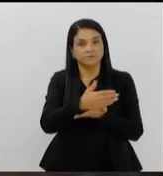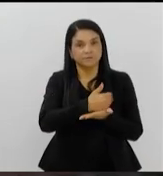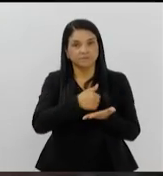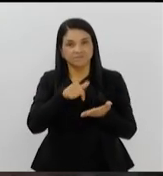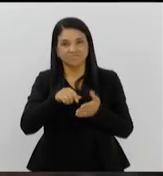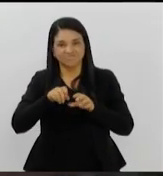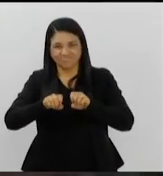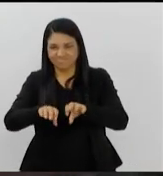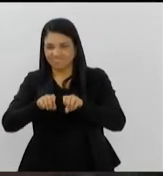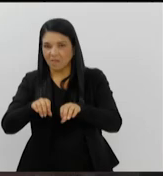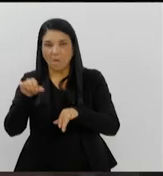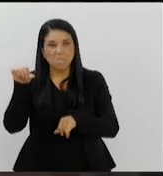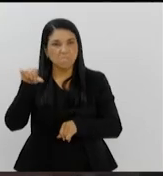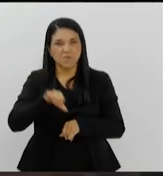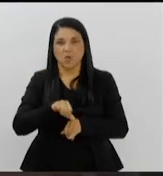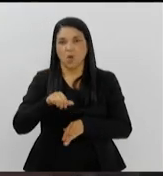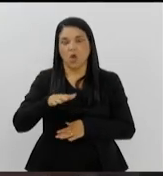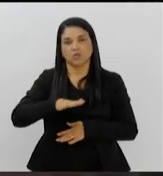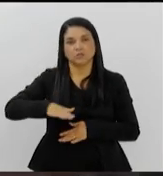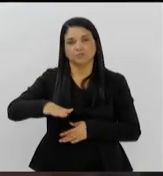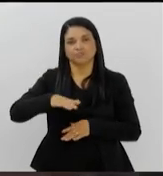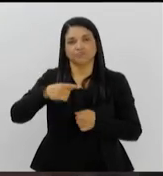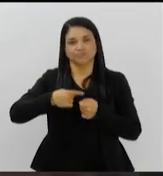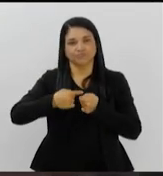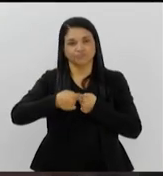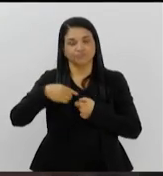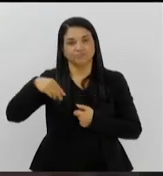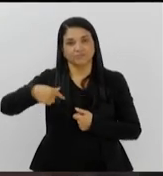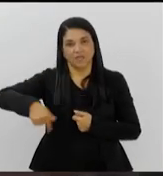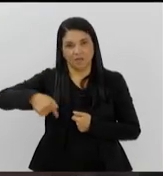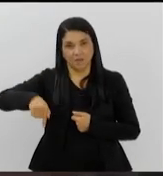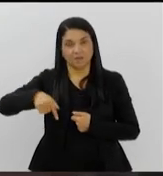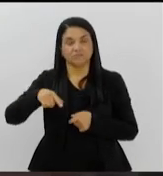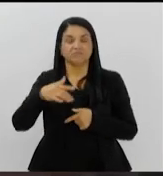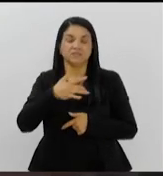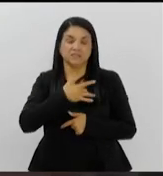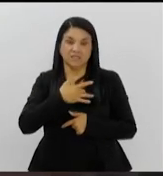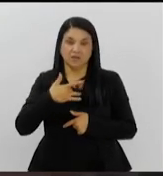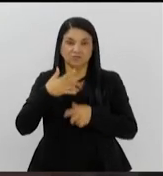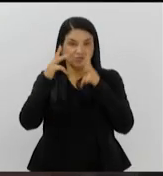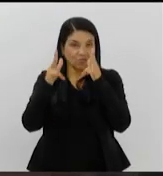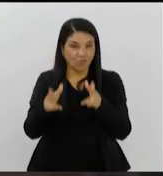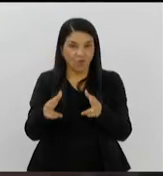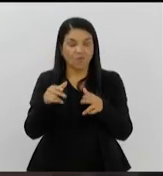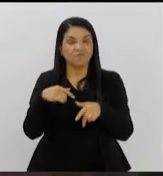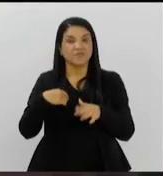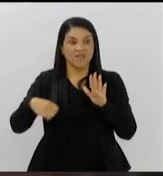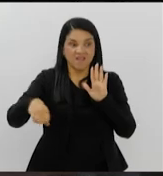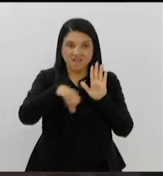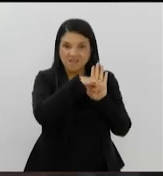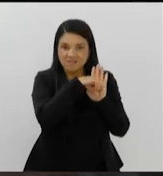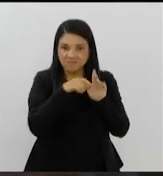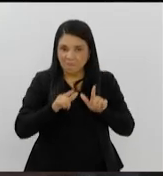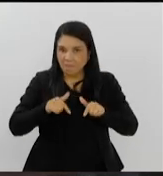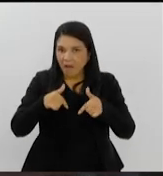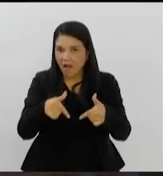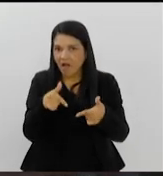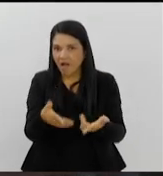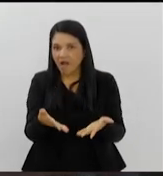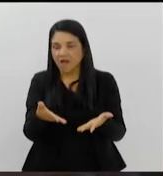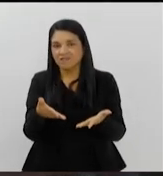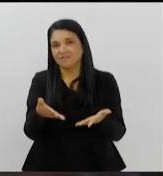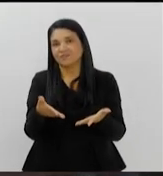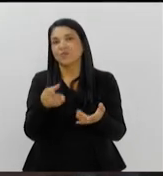são os piores possíveis, por certo, da saúde também. Porque, agindo dessa forma criminosa, não resta